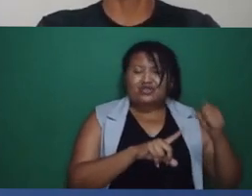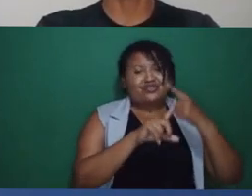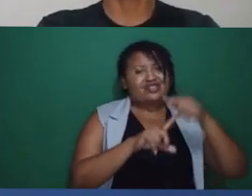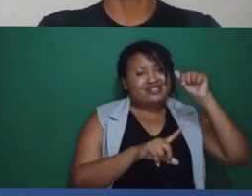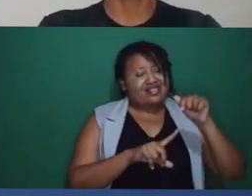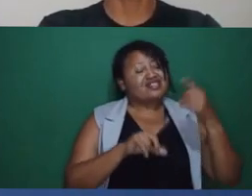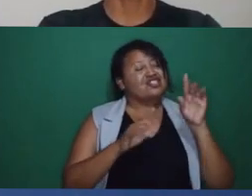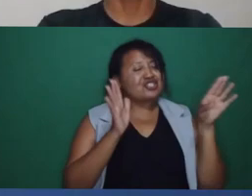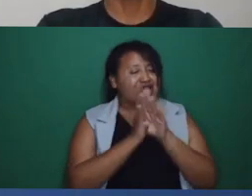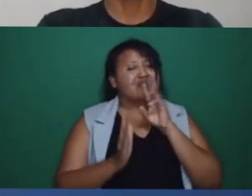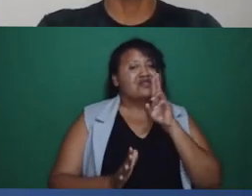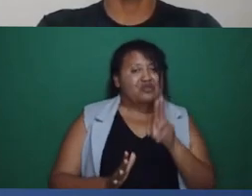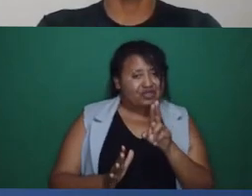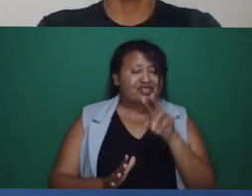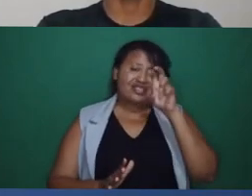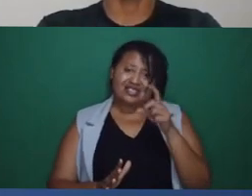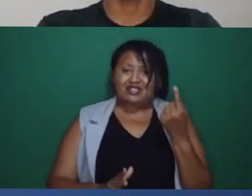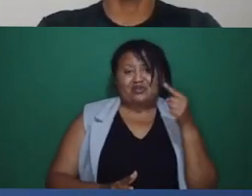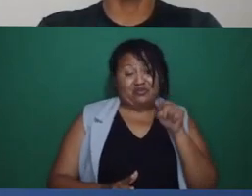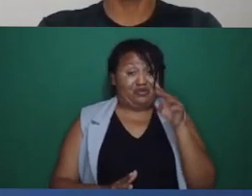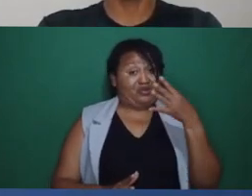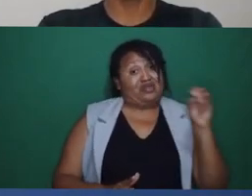chegando ao resultado de 5.040